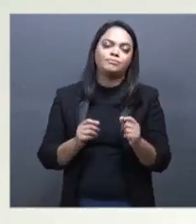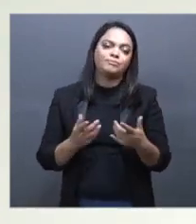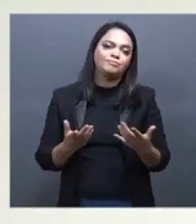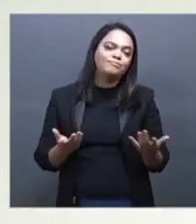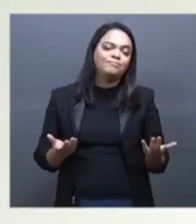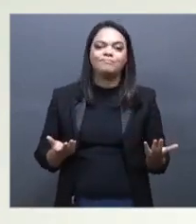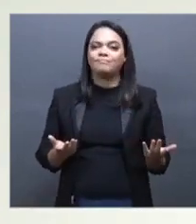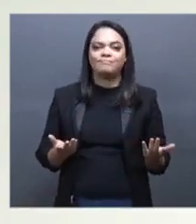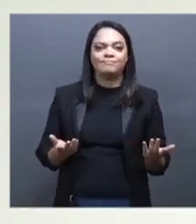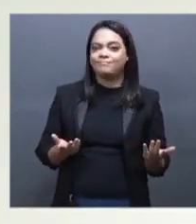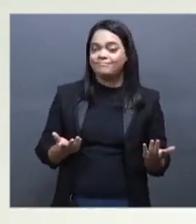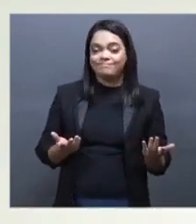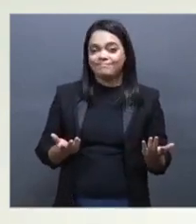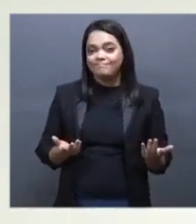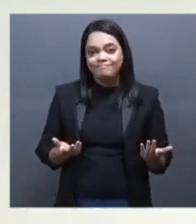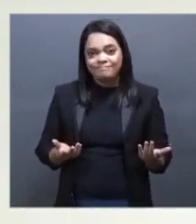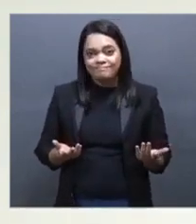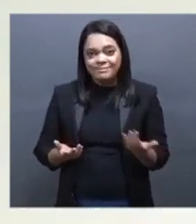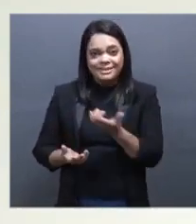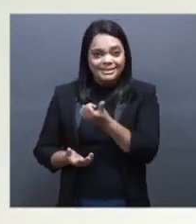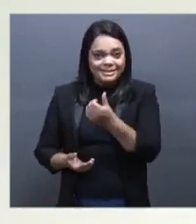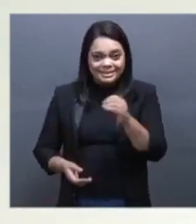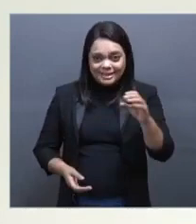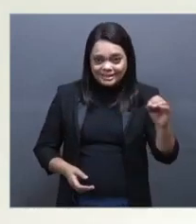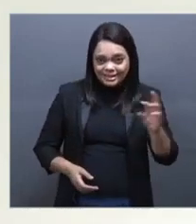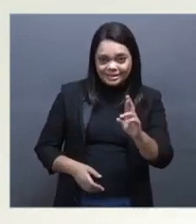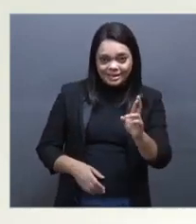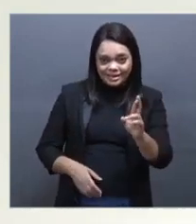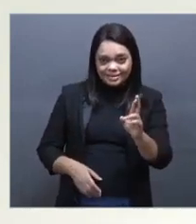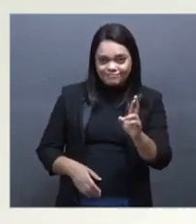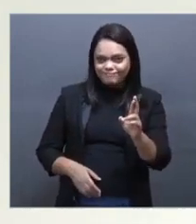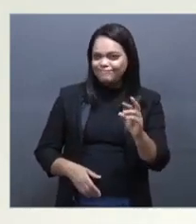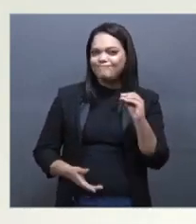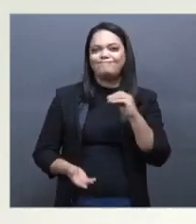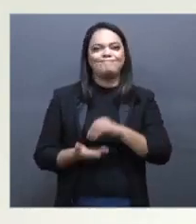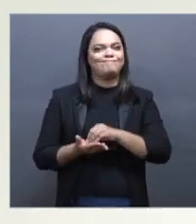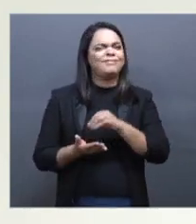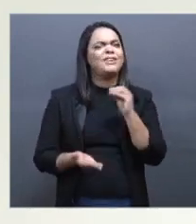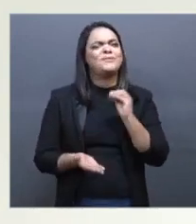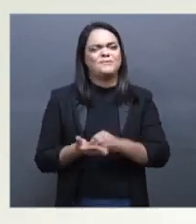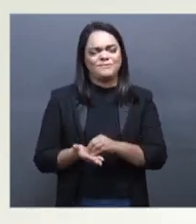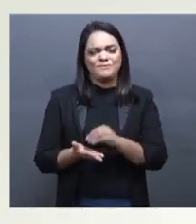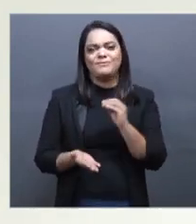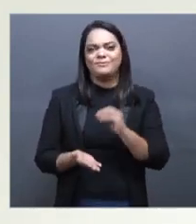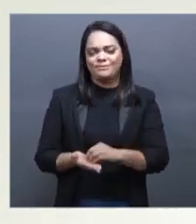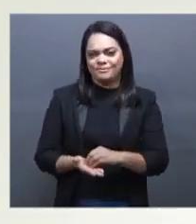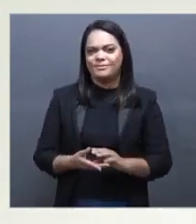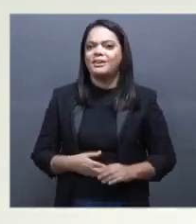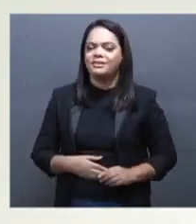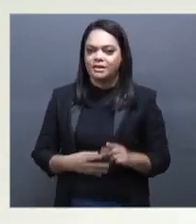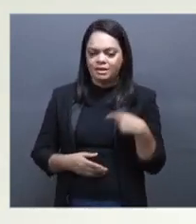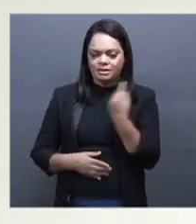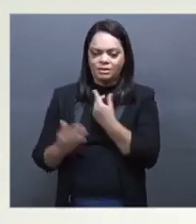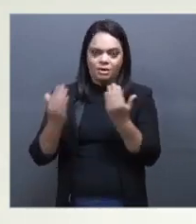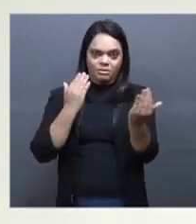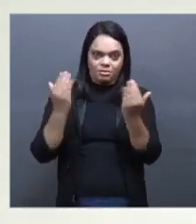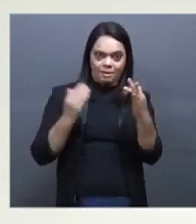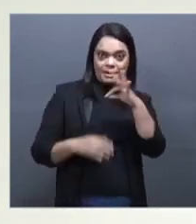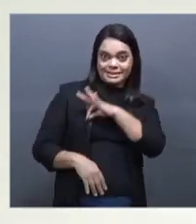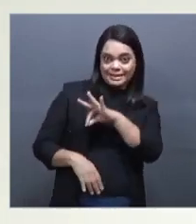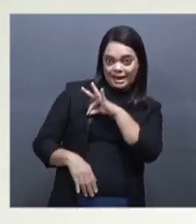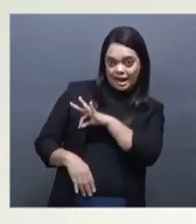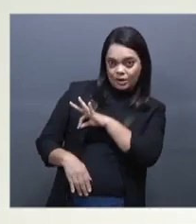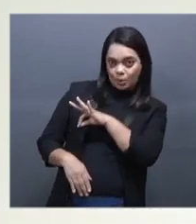gastos residenciais, os R$ 600 fica aquém da necessidade. Quando a gente compara com o salário